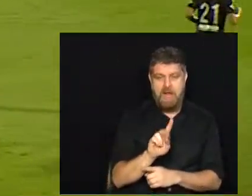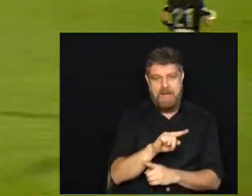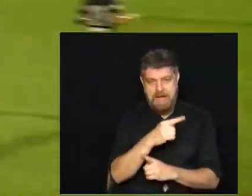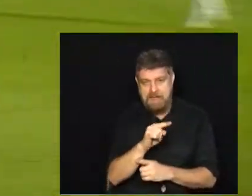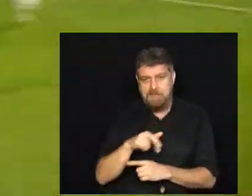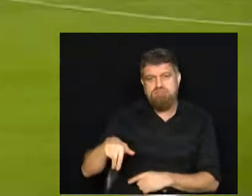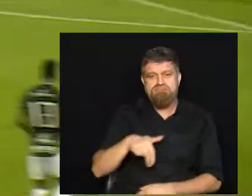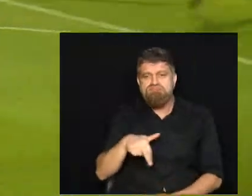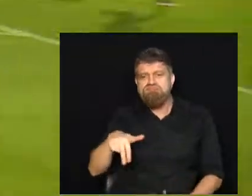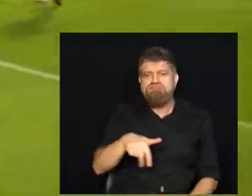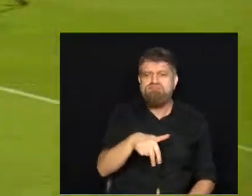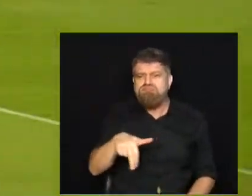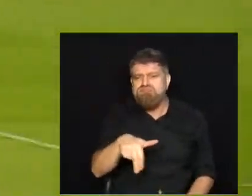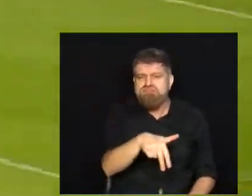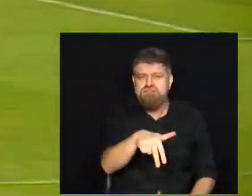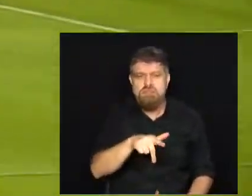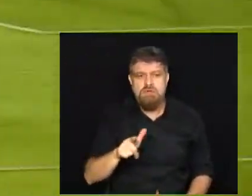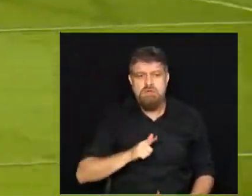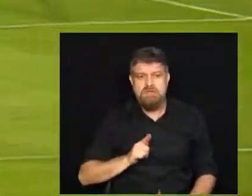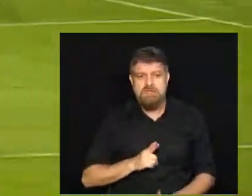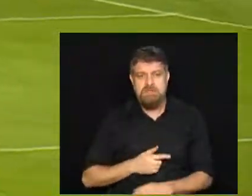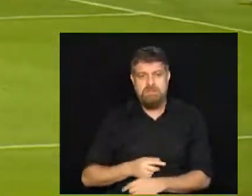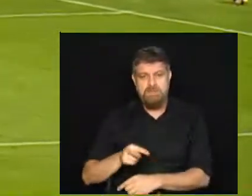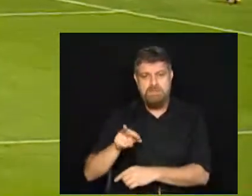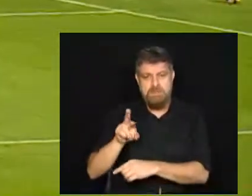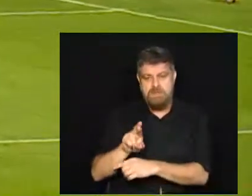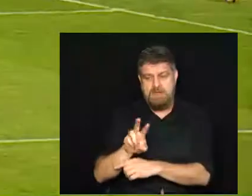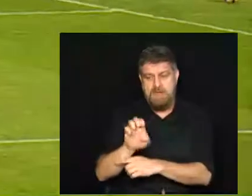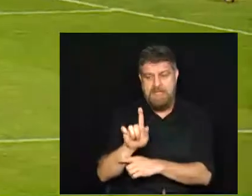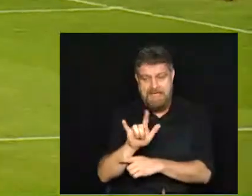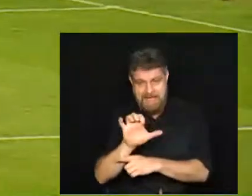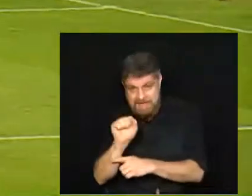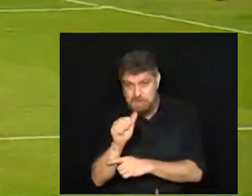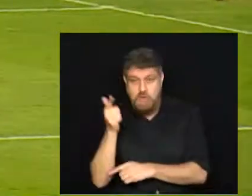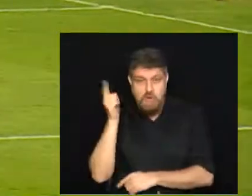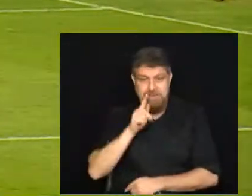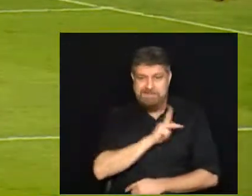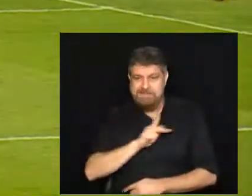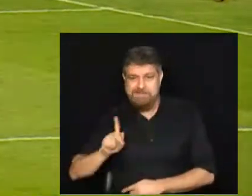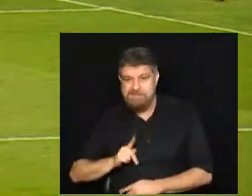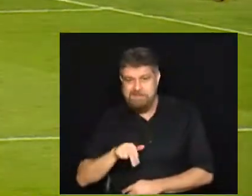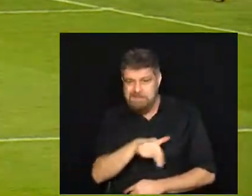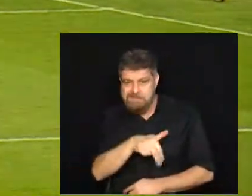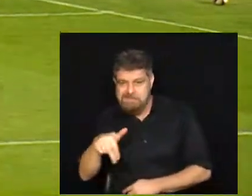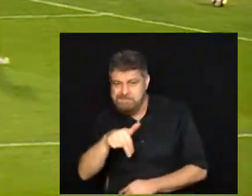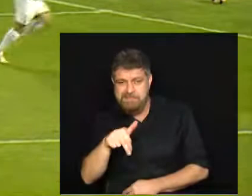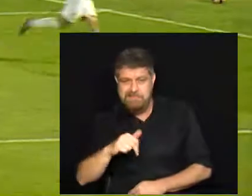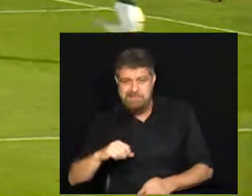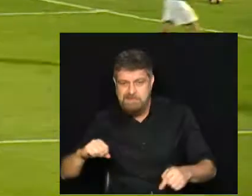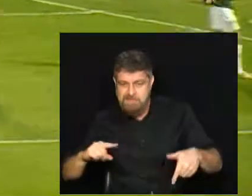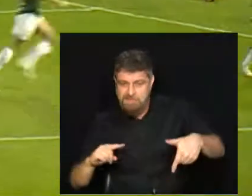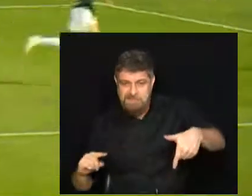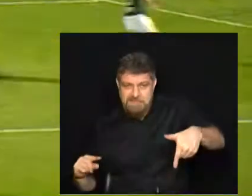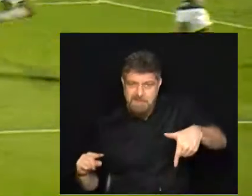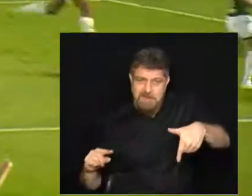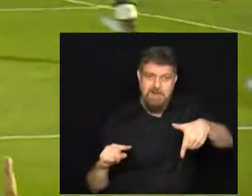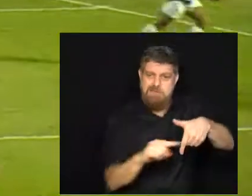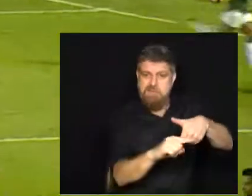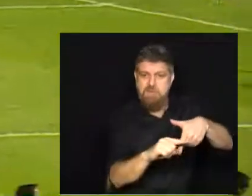como quis. Regis entrou nas costas da zaga pontepretana, tirou a marcação de Ednei e